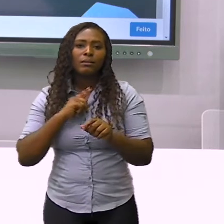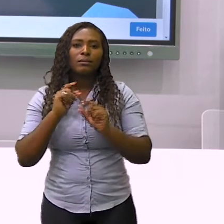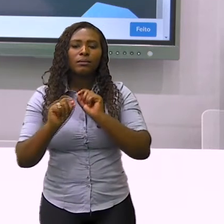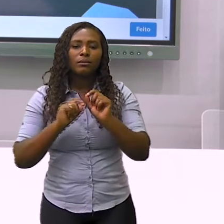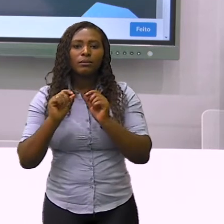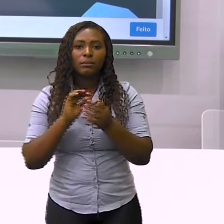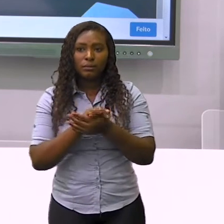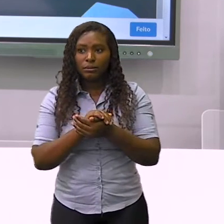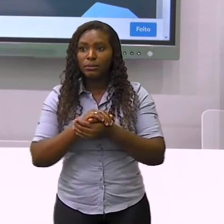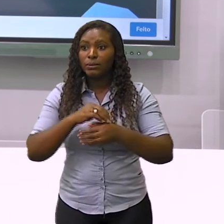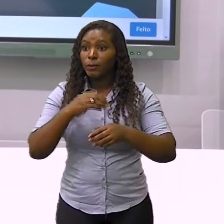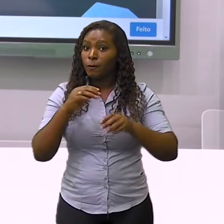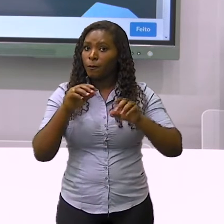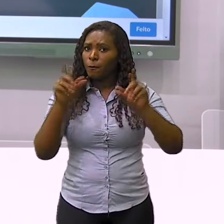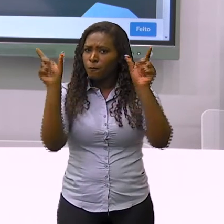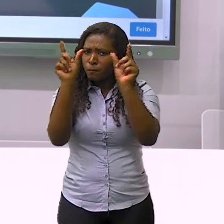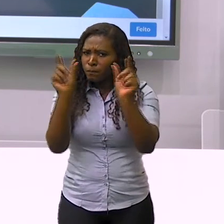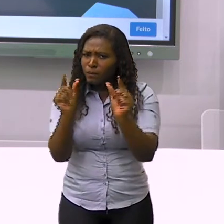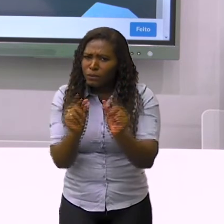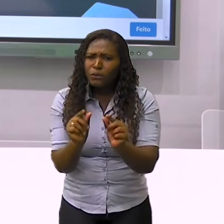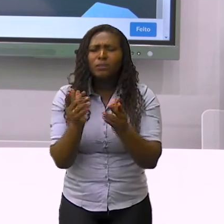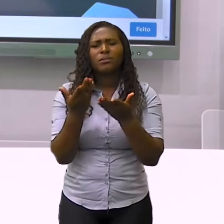igual a 0,